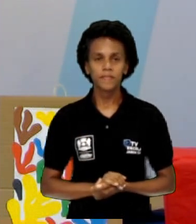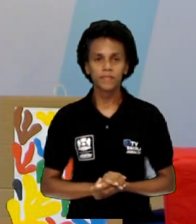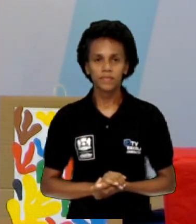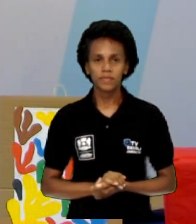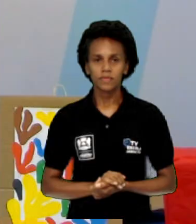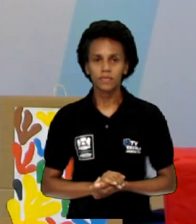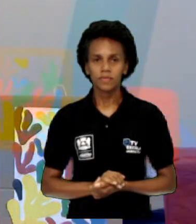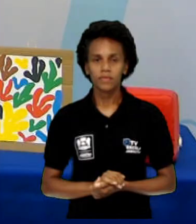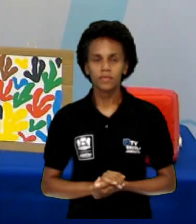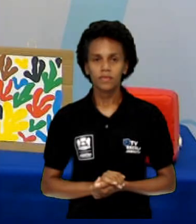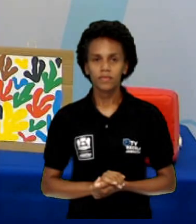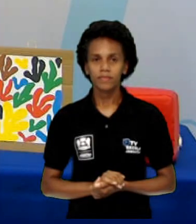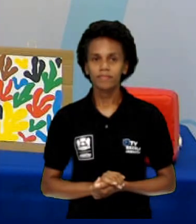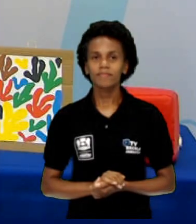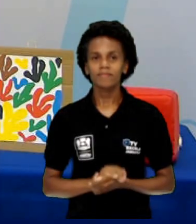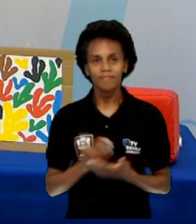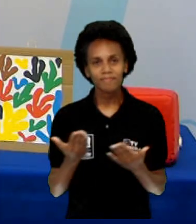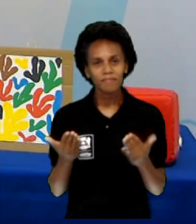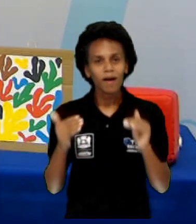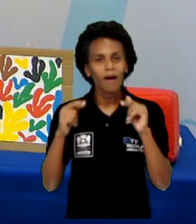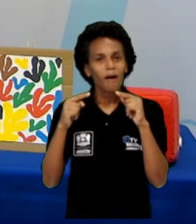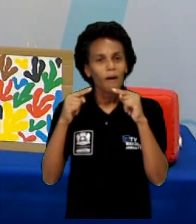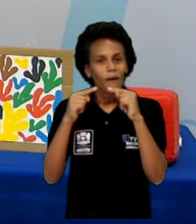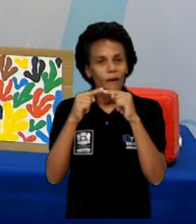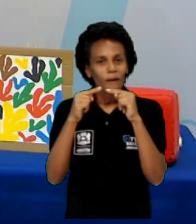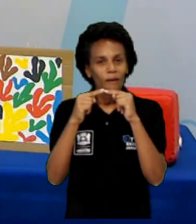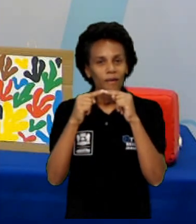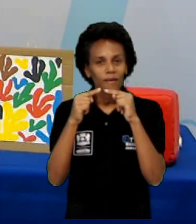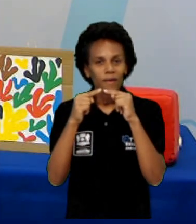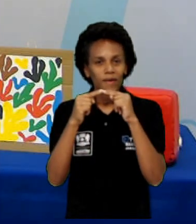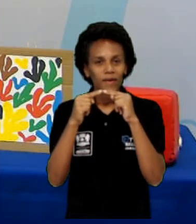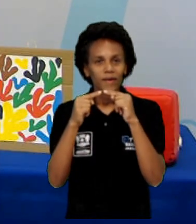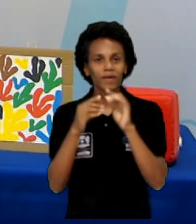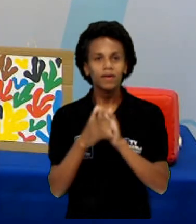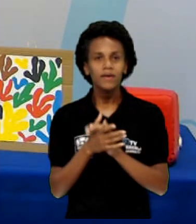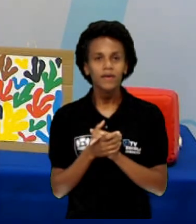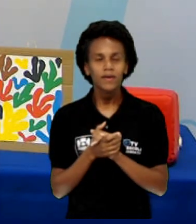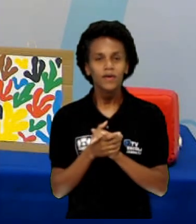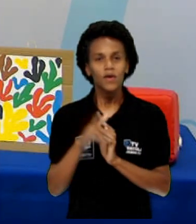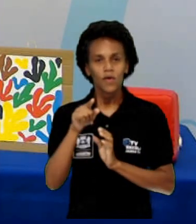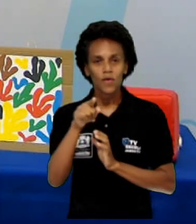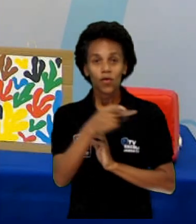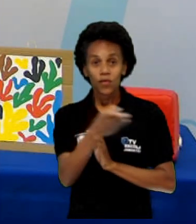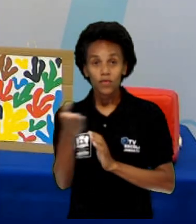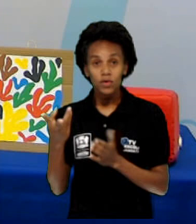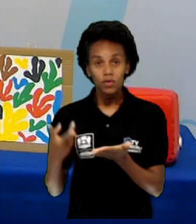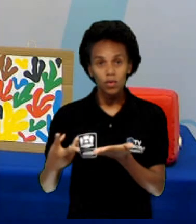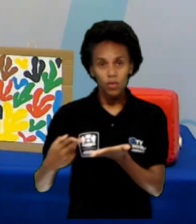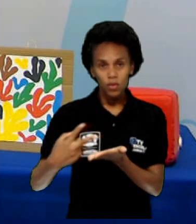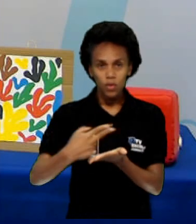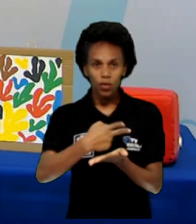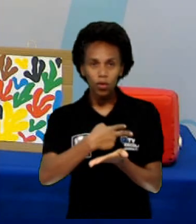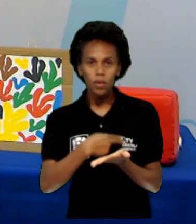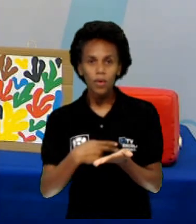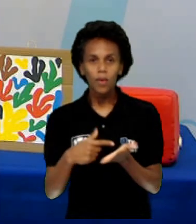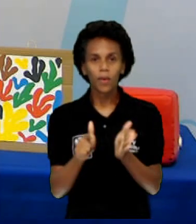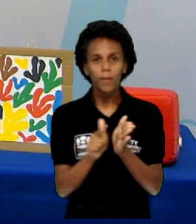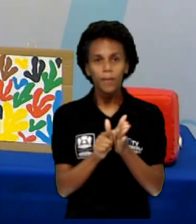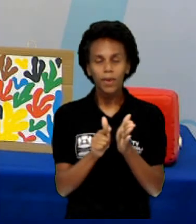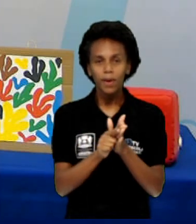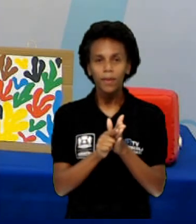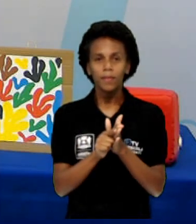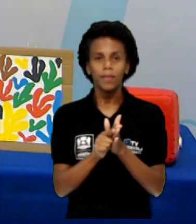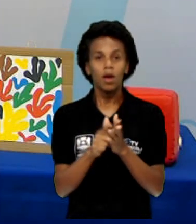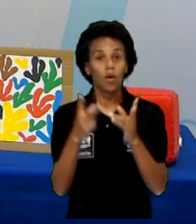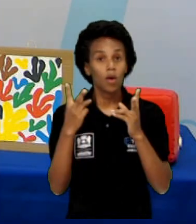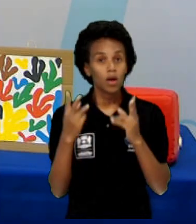poder... Aí para combinar, ficar proporcional, vocês cortam o papel que vocês vão fazer a obra, também circular.